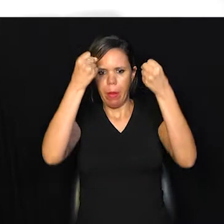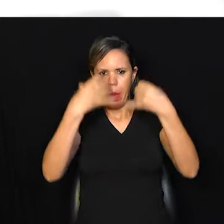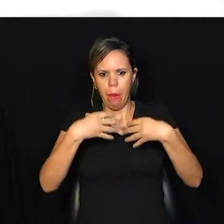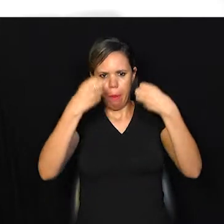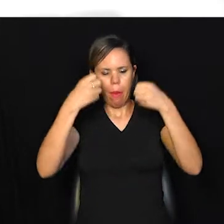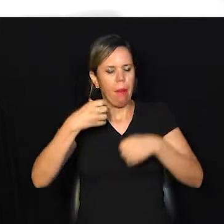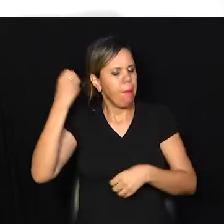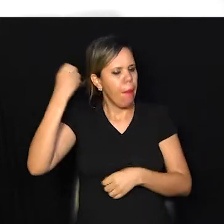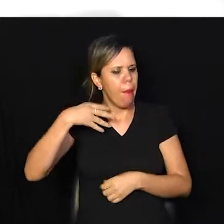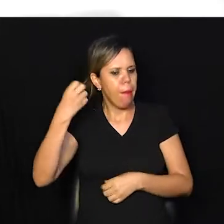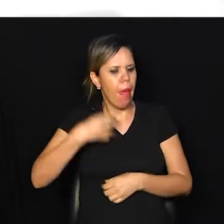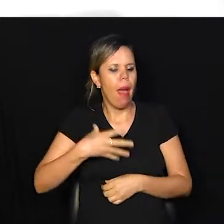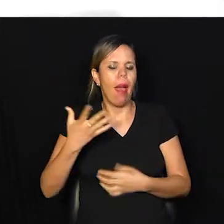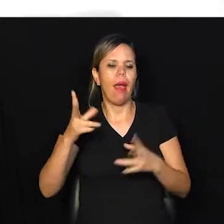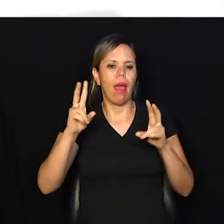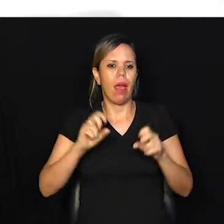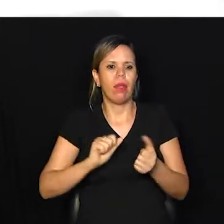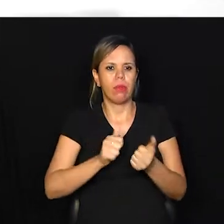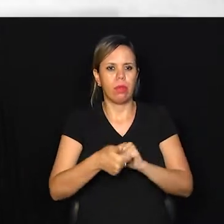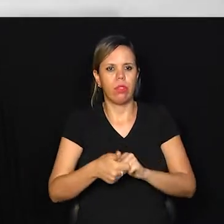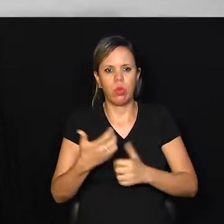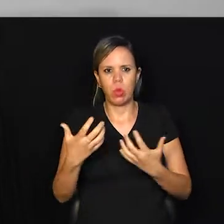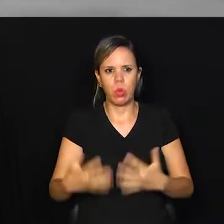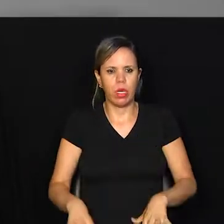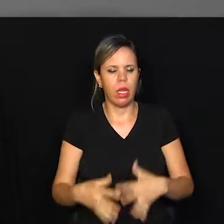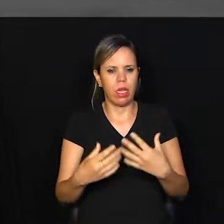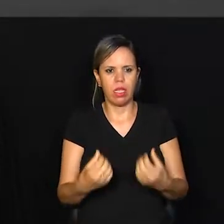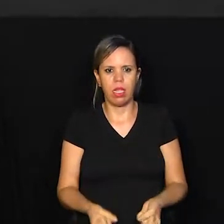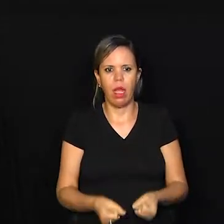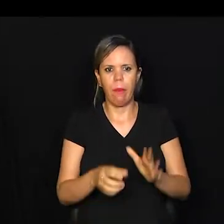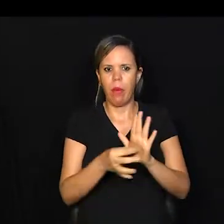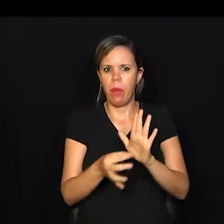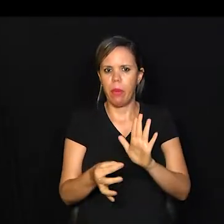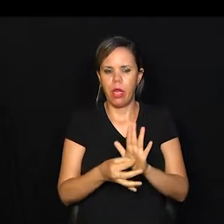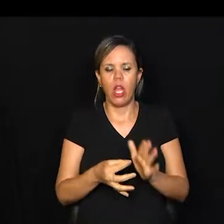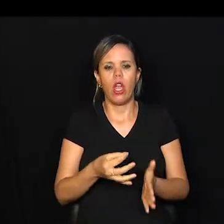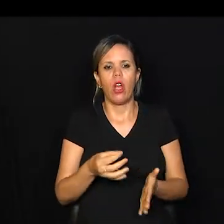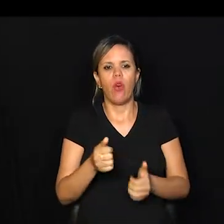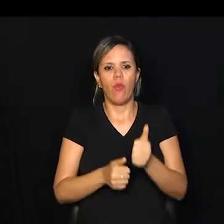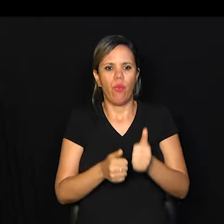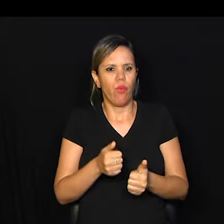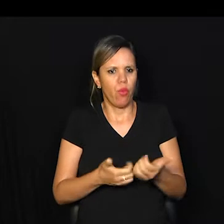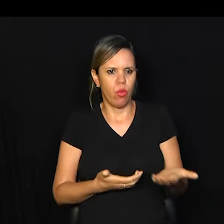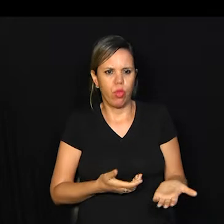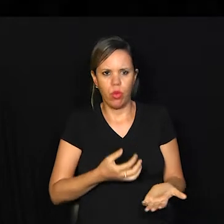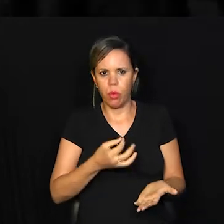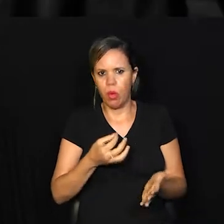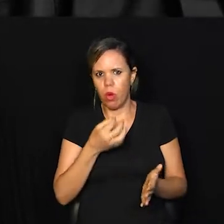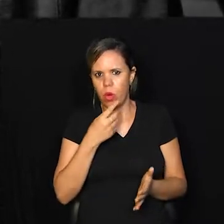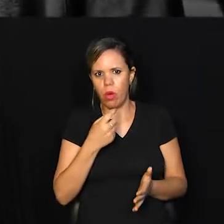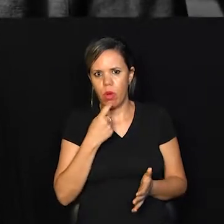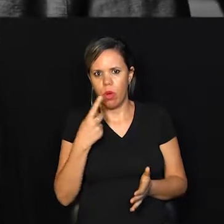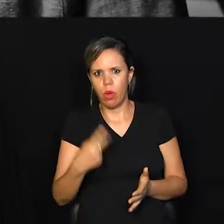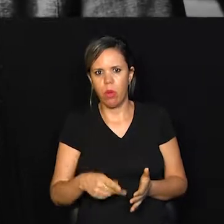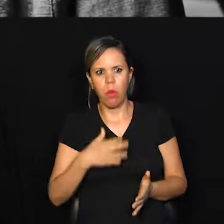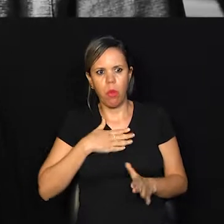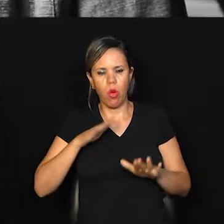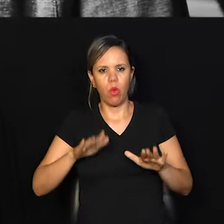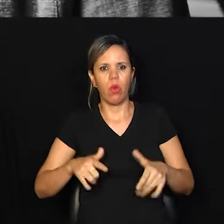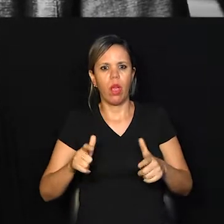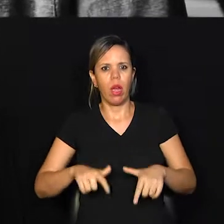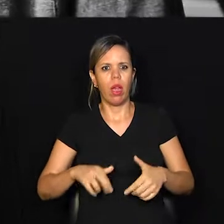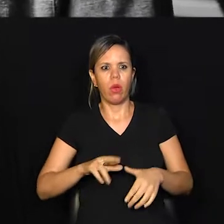não admitem, mas eles não querem um negro formando opinião no futebol campineiro. Por que o cara acha que o meu lugar não é aqui? Por